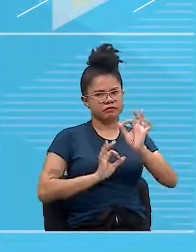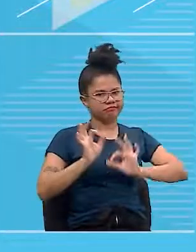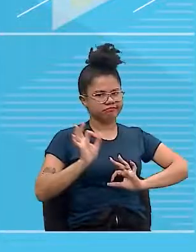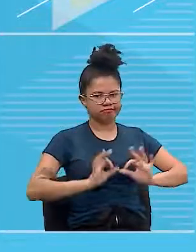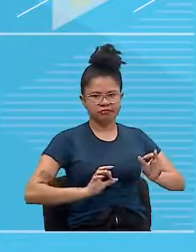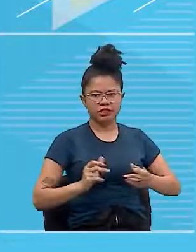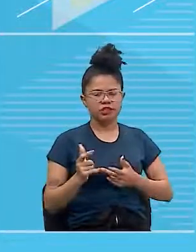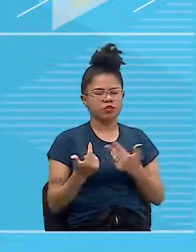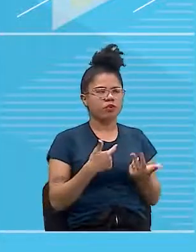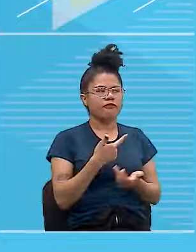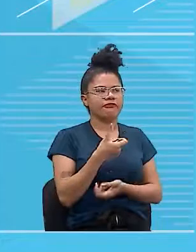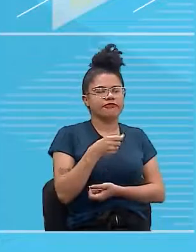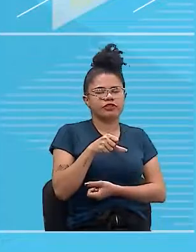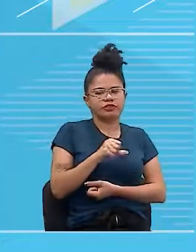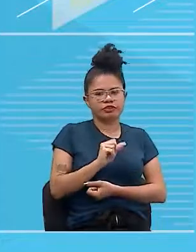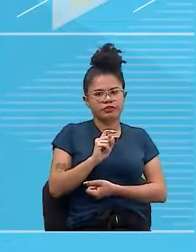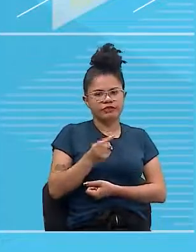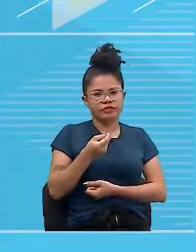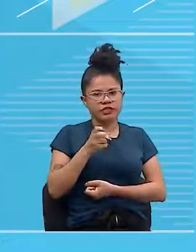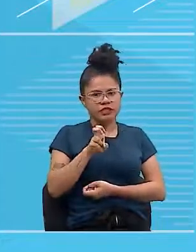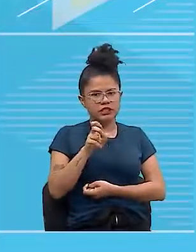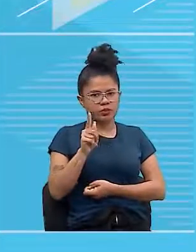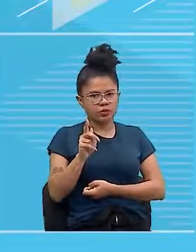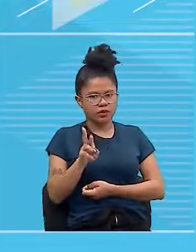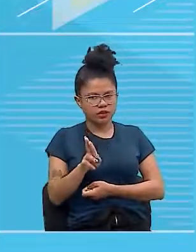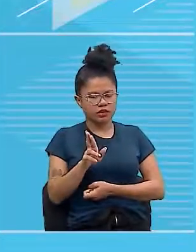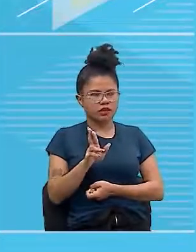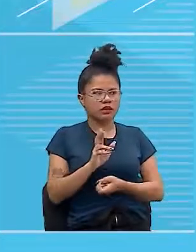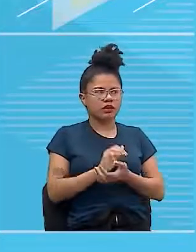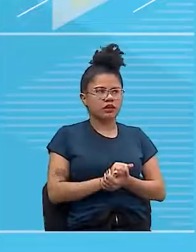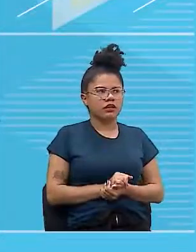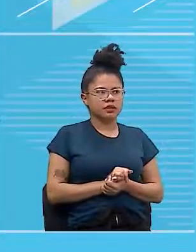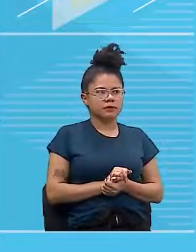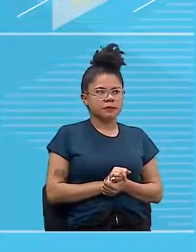29,5 gramas de carboidrato